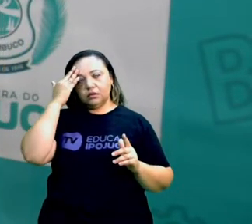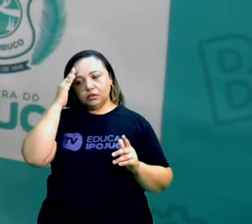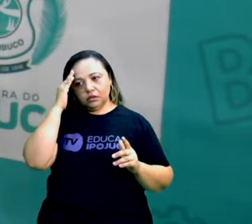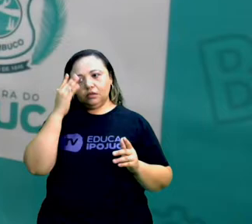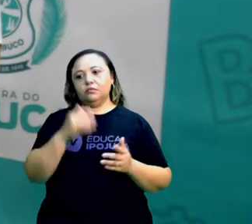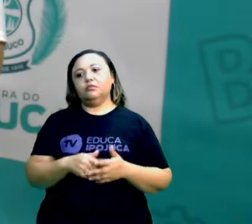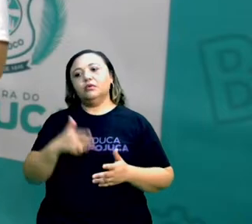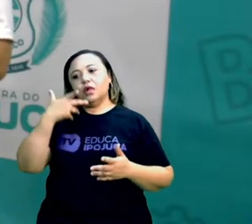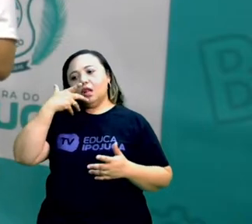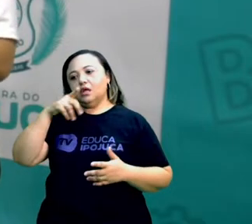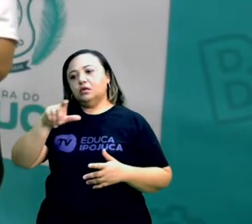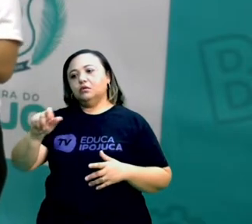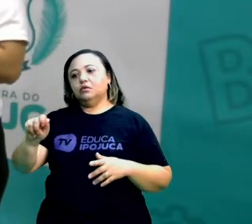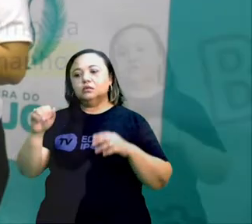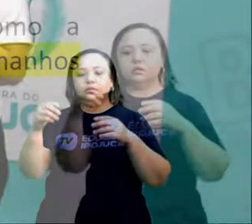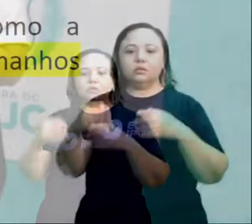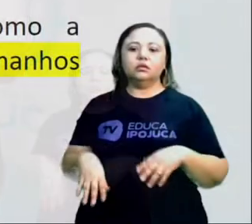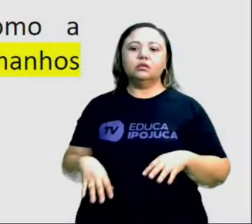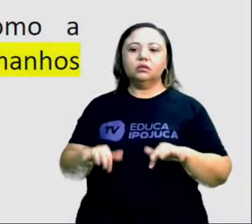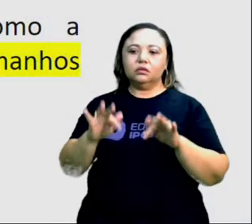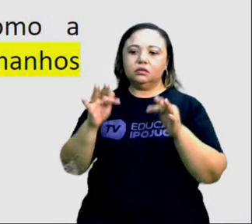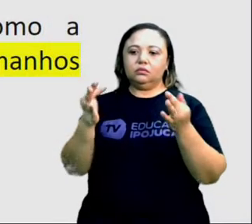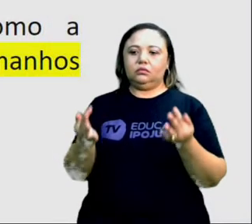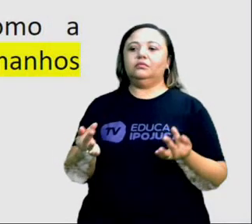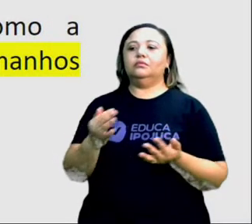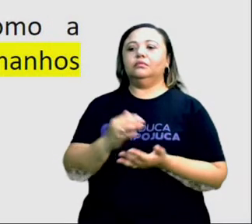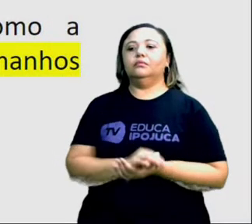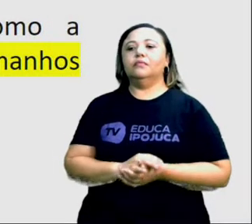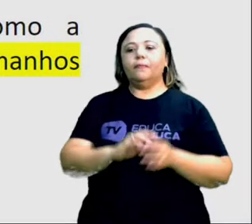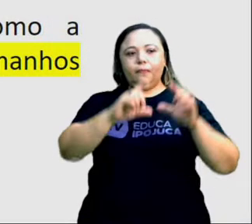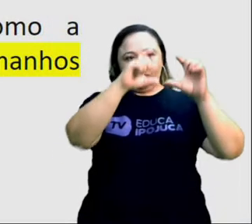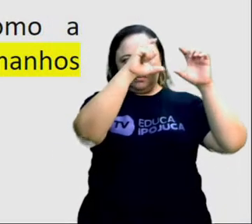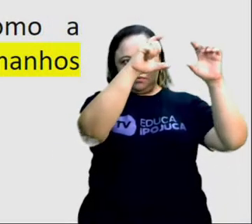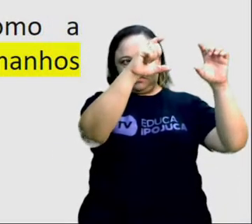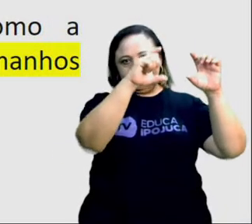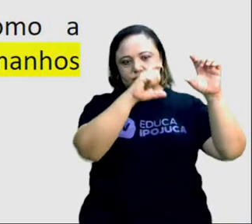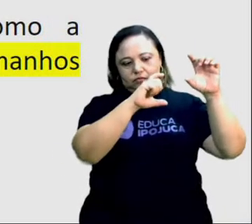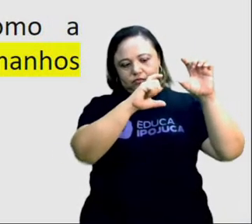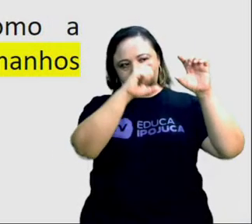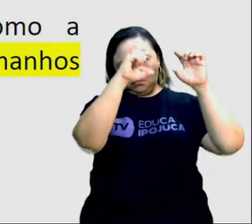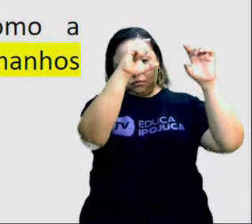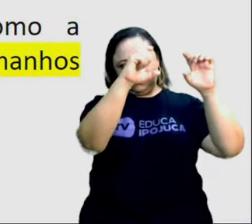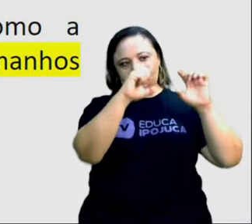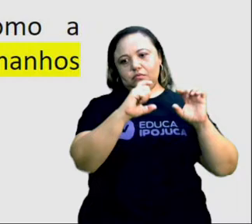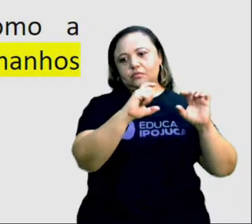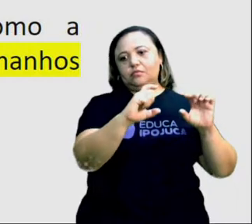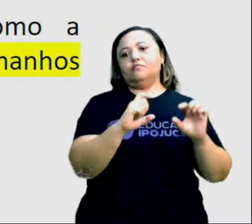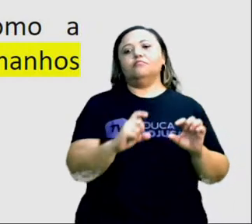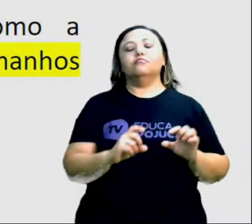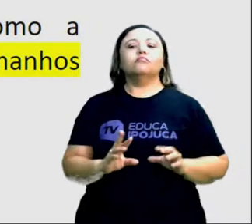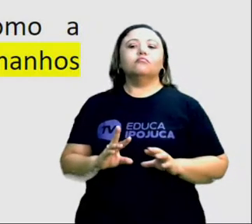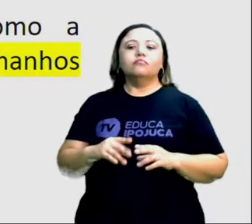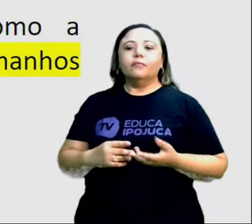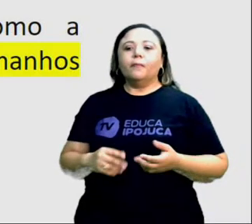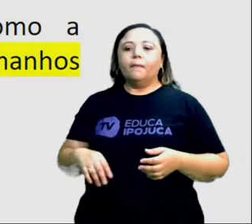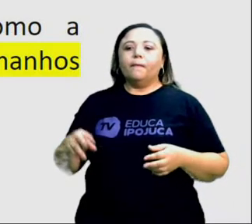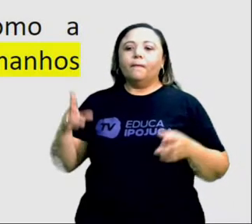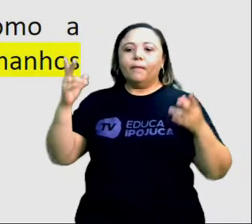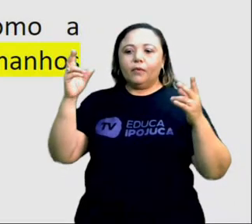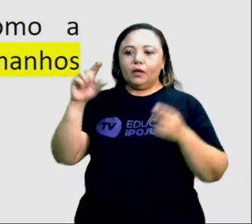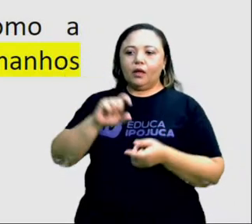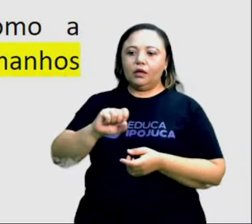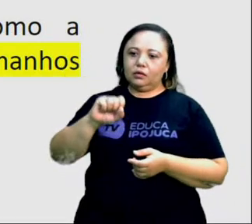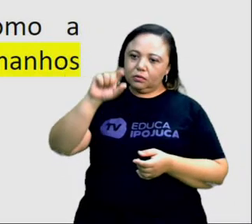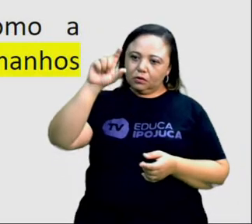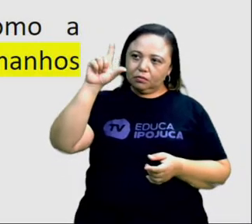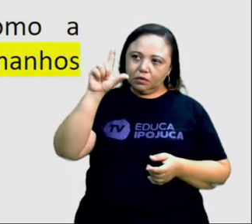se entender. Os parágrafos com tamanhos uniformes, ou seja, bem parecidos com o tamanho um do outro.